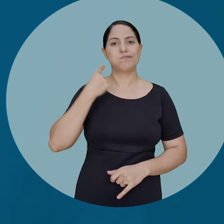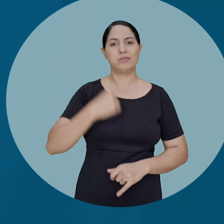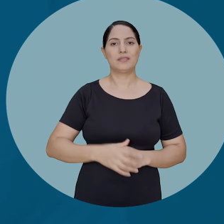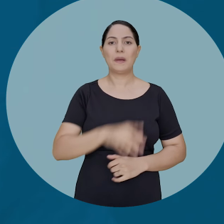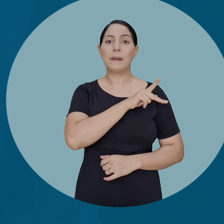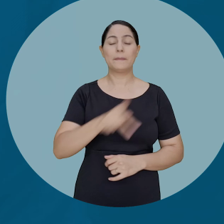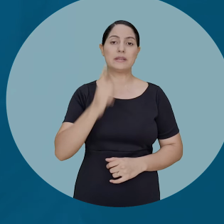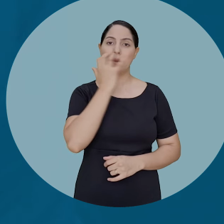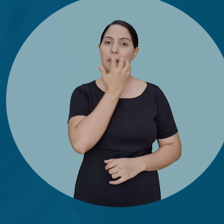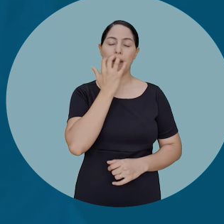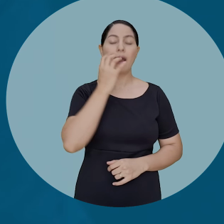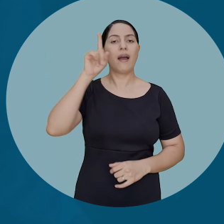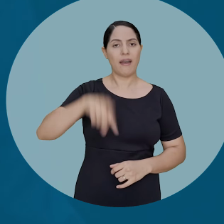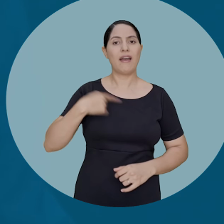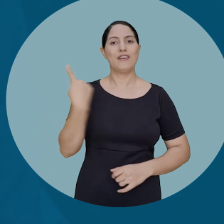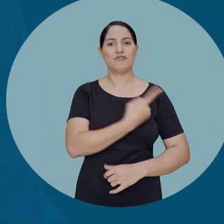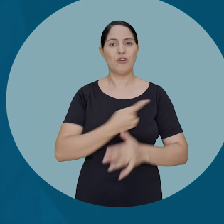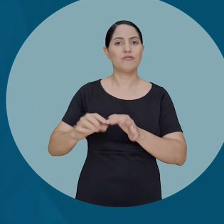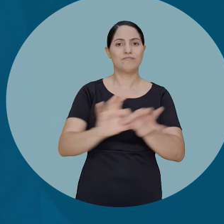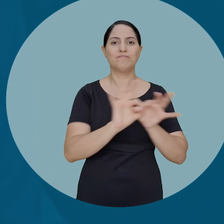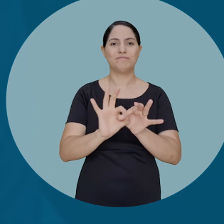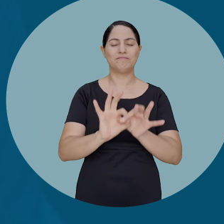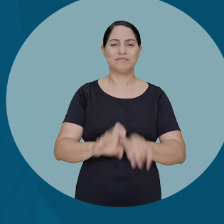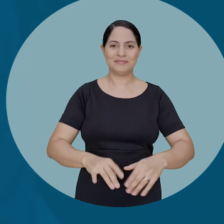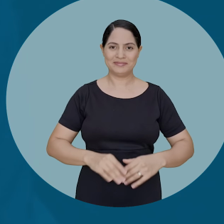O presidente Sarney é um dos nossos.